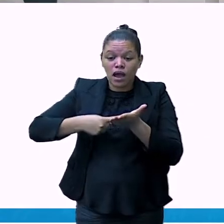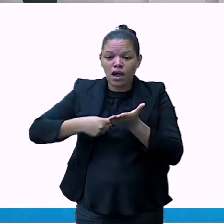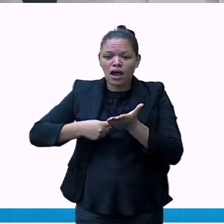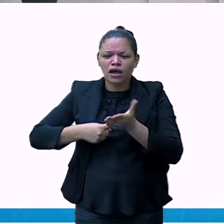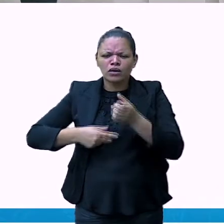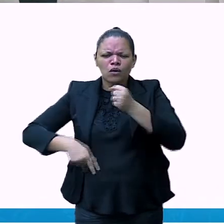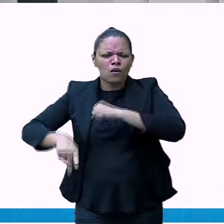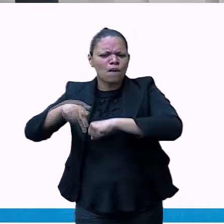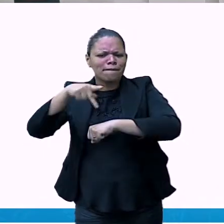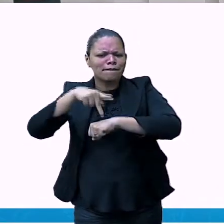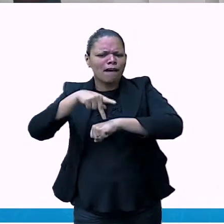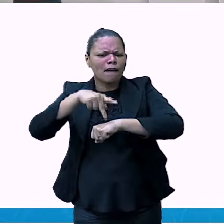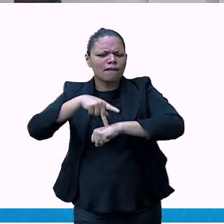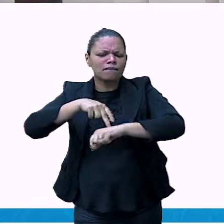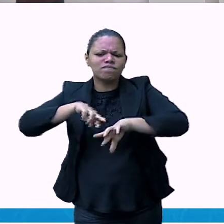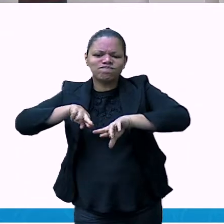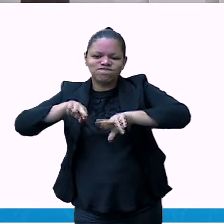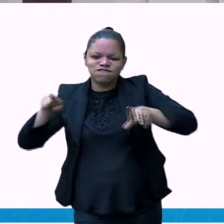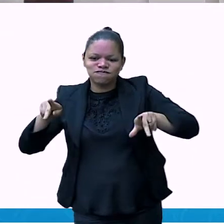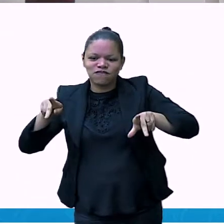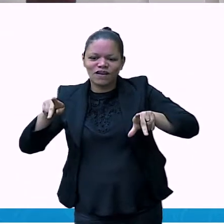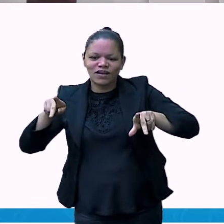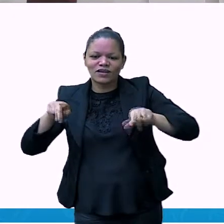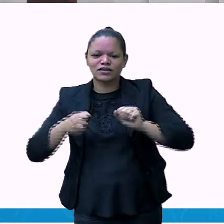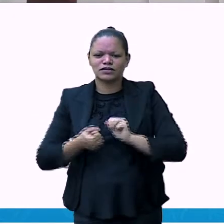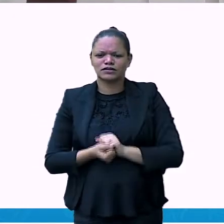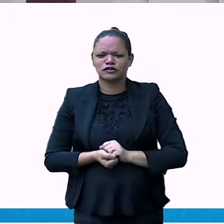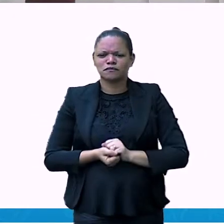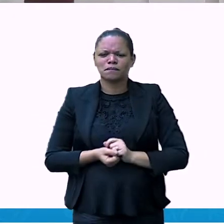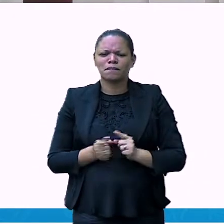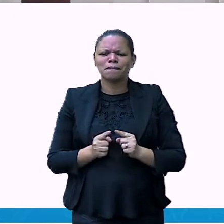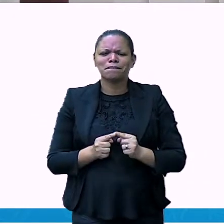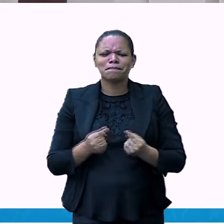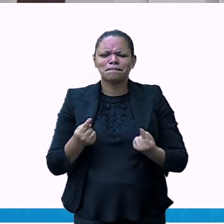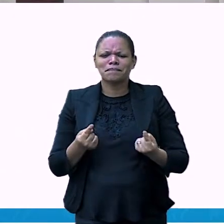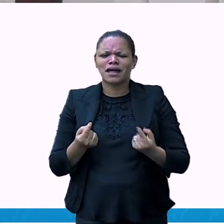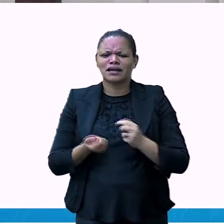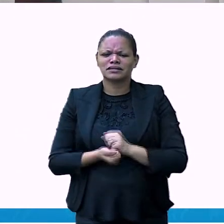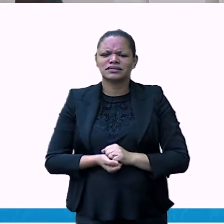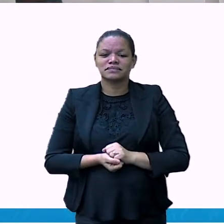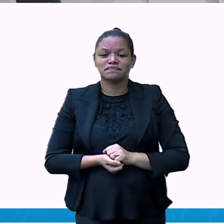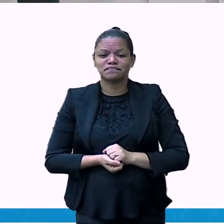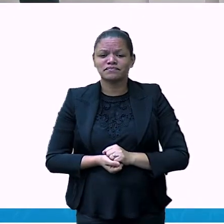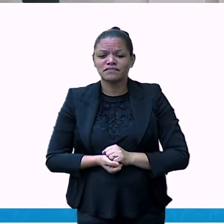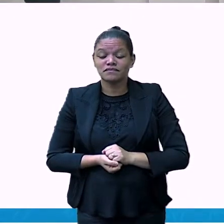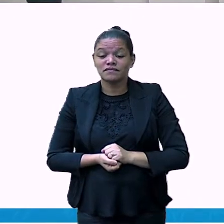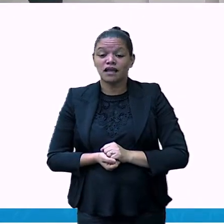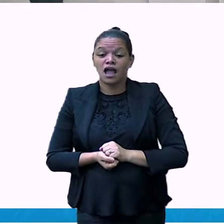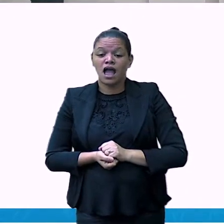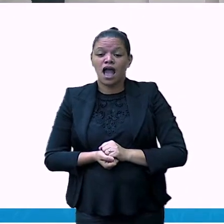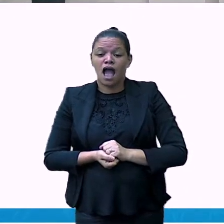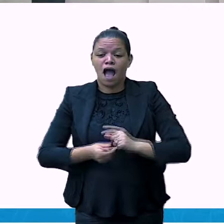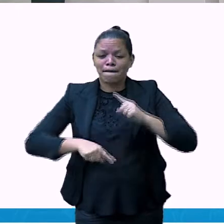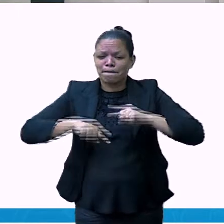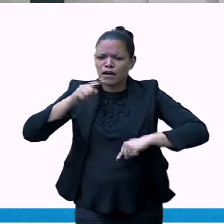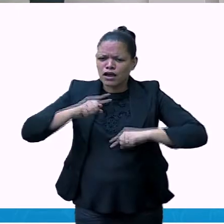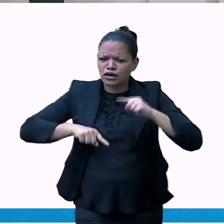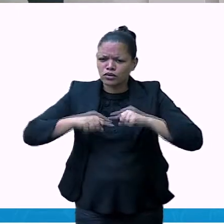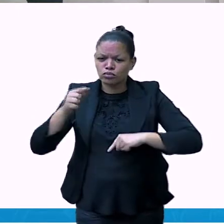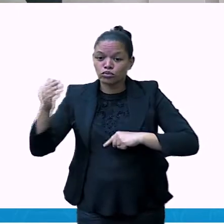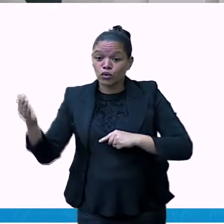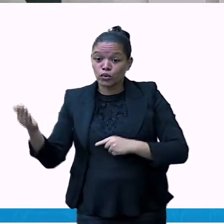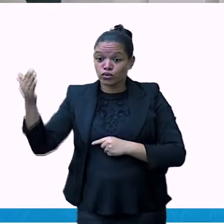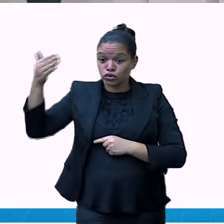de mercadorias, configurando entrada e saída ou venda e a compra